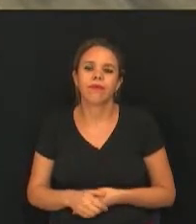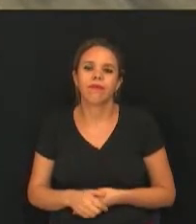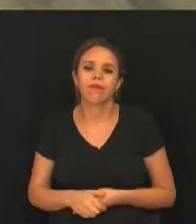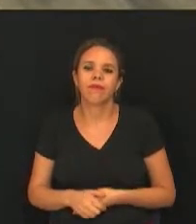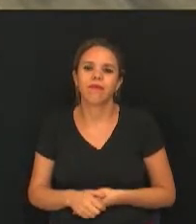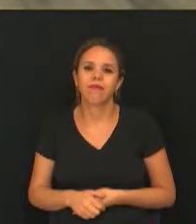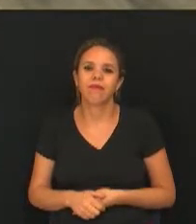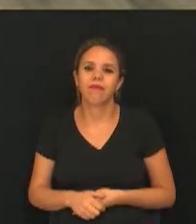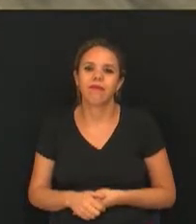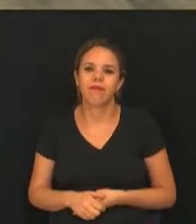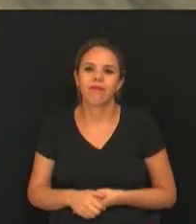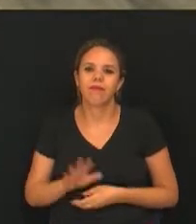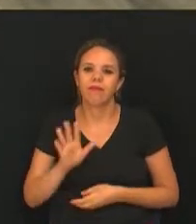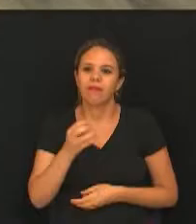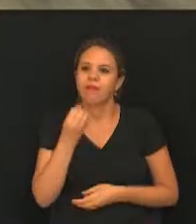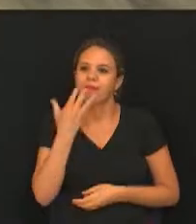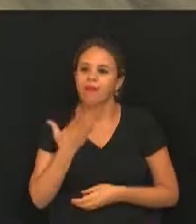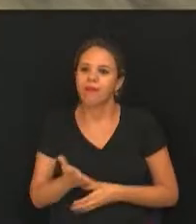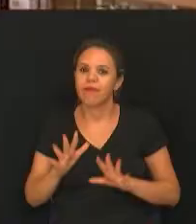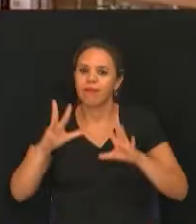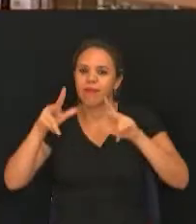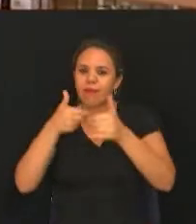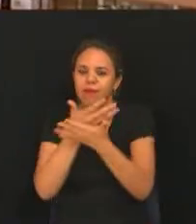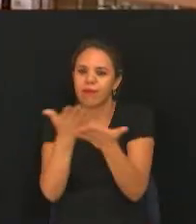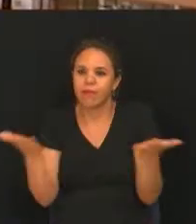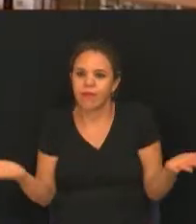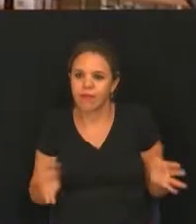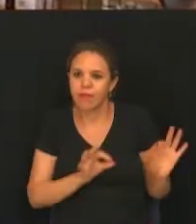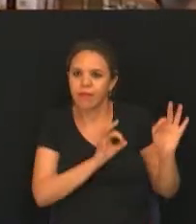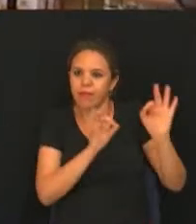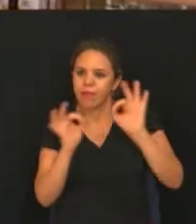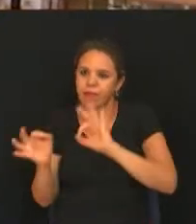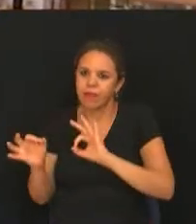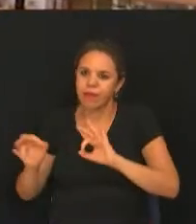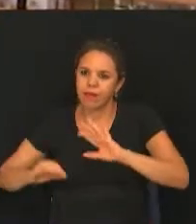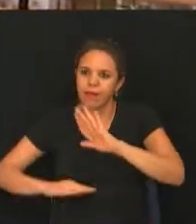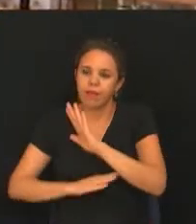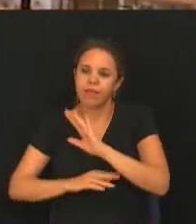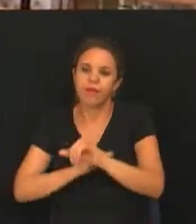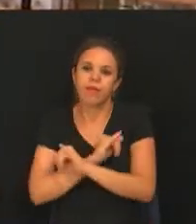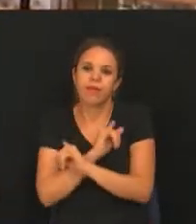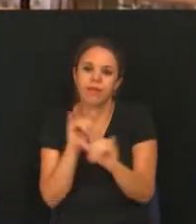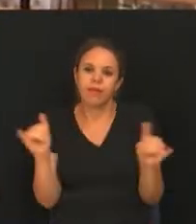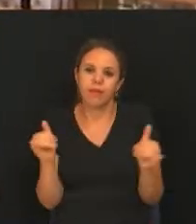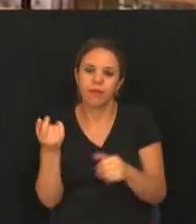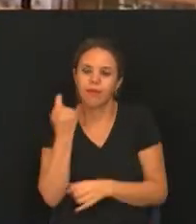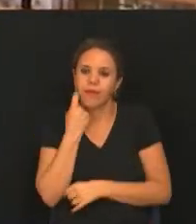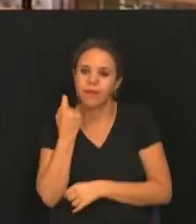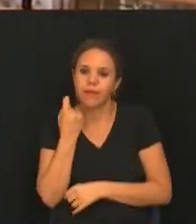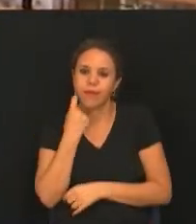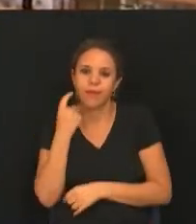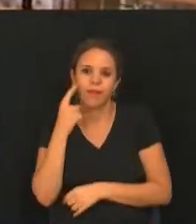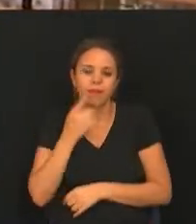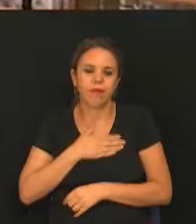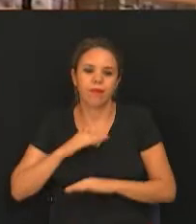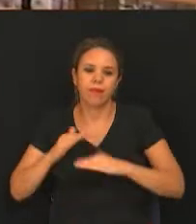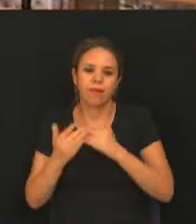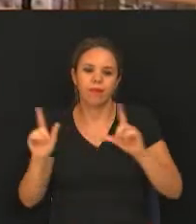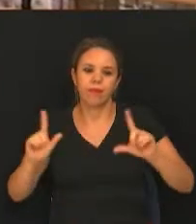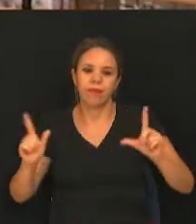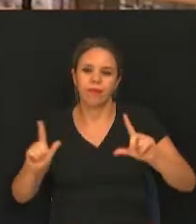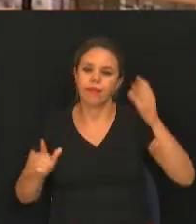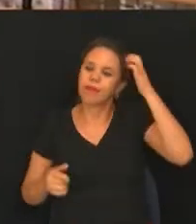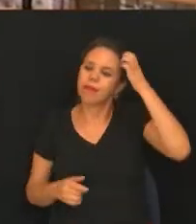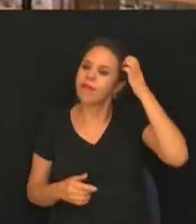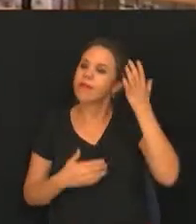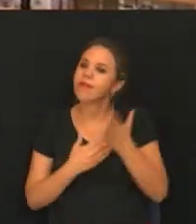Oi, Viviane, boa tarde para você, boa tarde para todos que acompanham a gente aqui no Câmara Notícia. Sexta-feira, dia de Meu Bairro na TV, e a gente começa